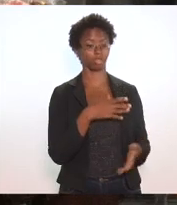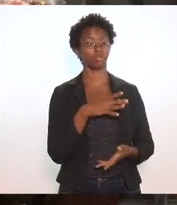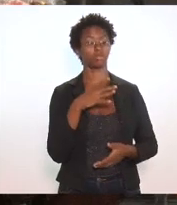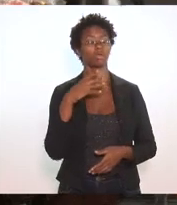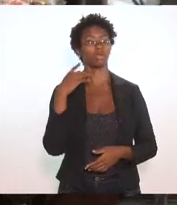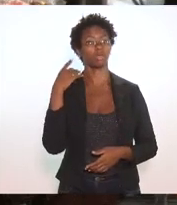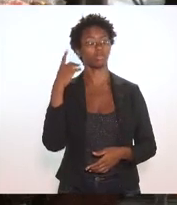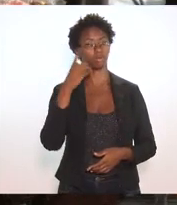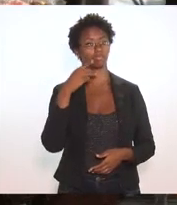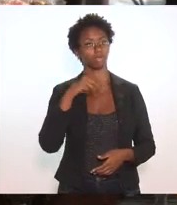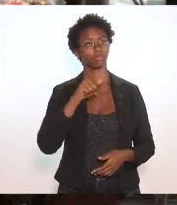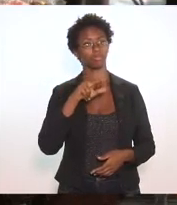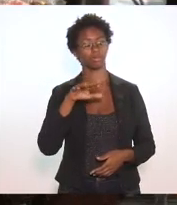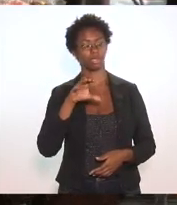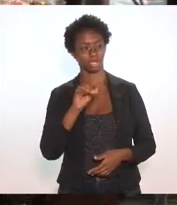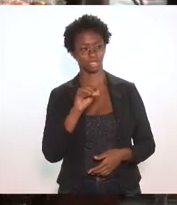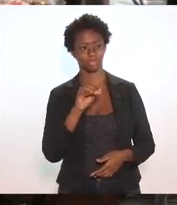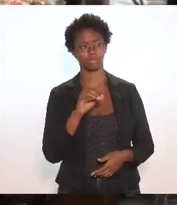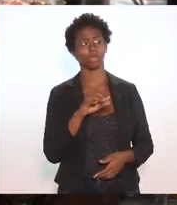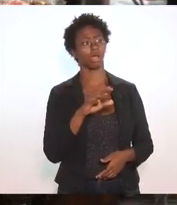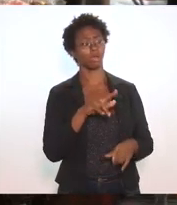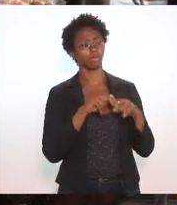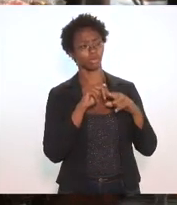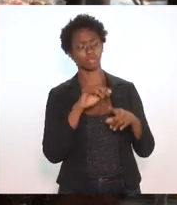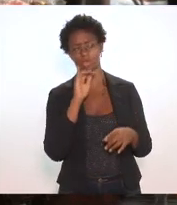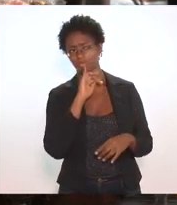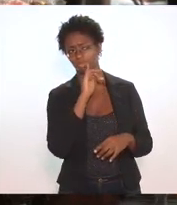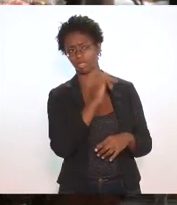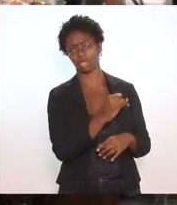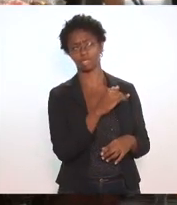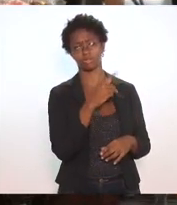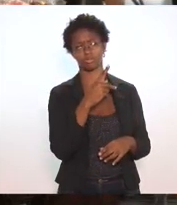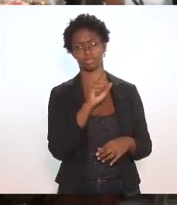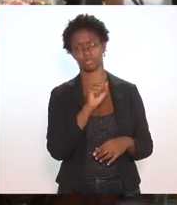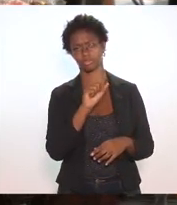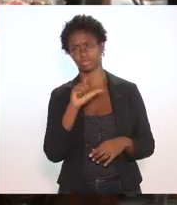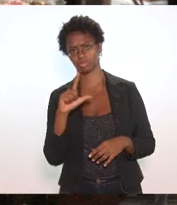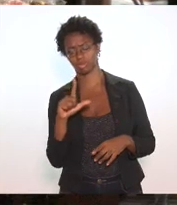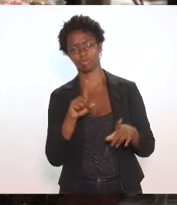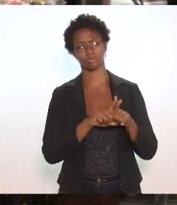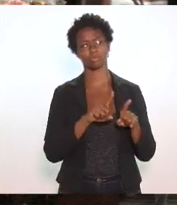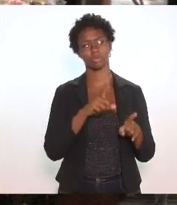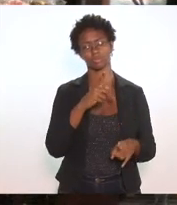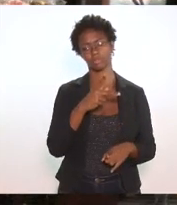chegou ao entendimento com o PSL e com o pessoal, deputado Márcio?